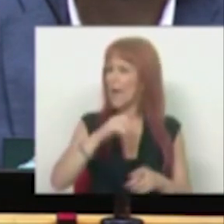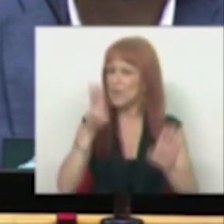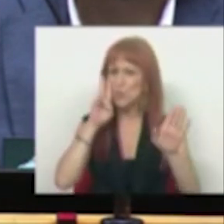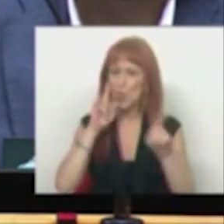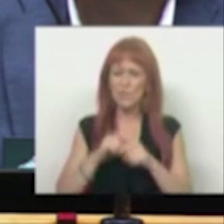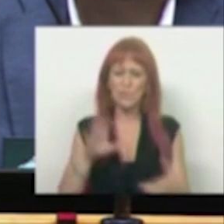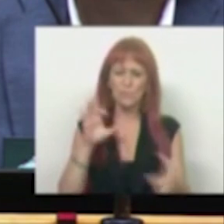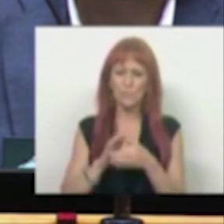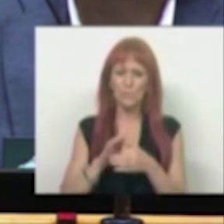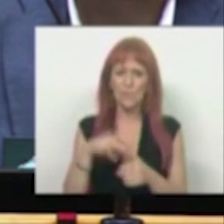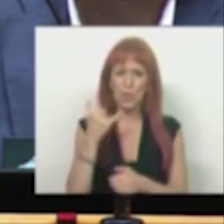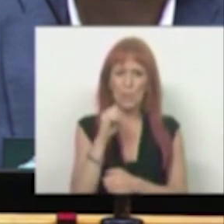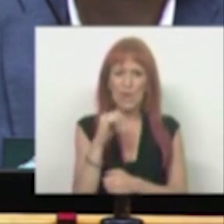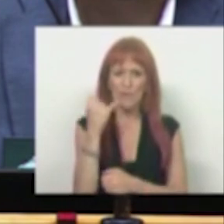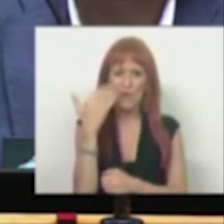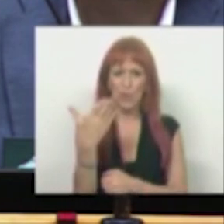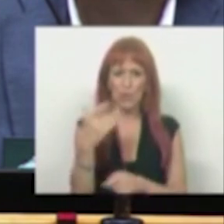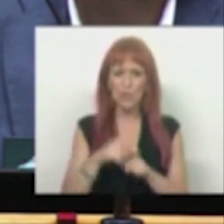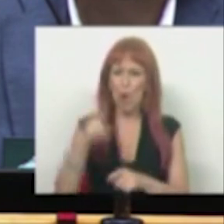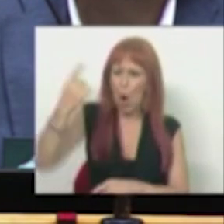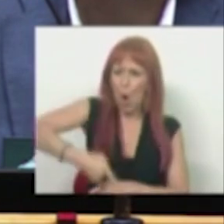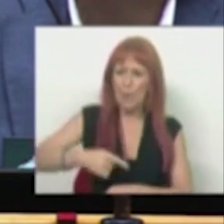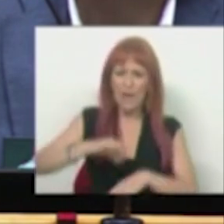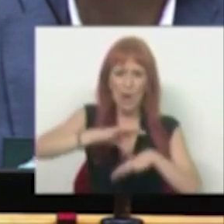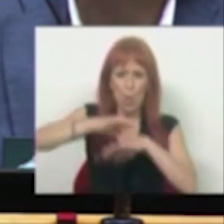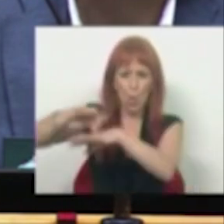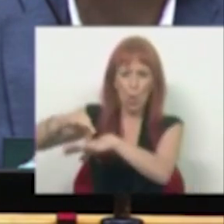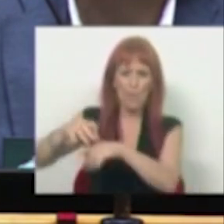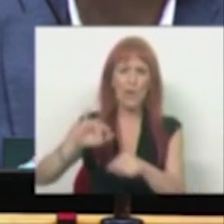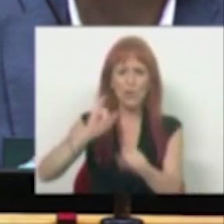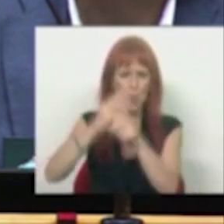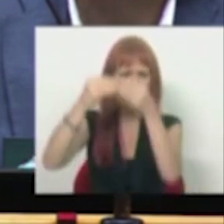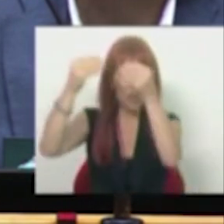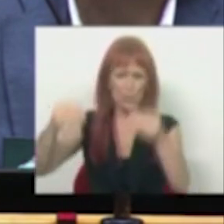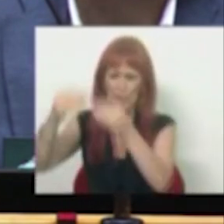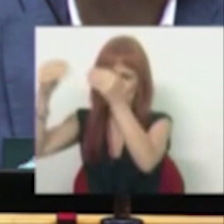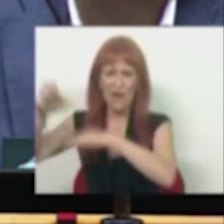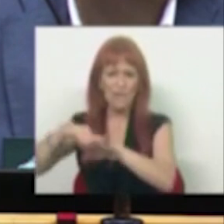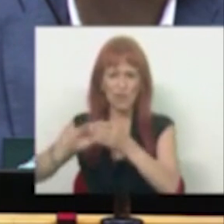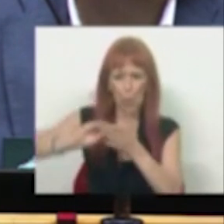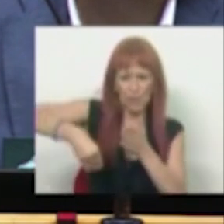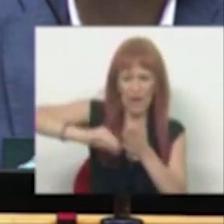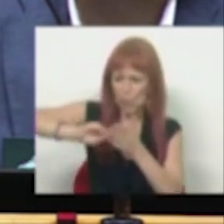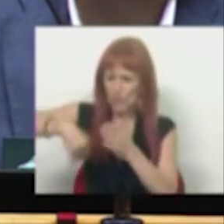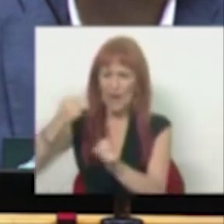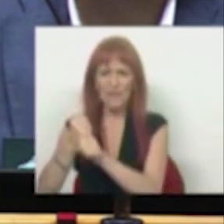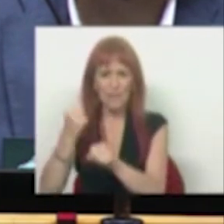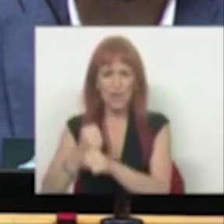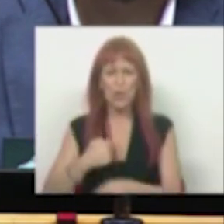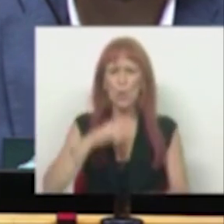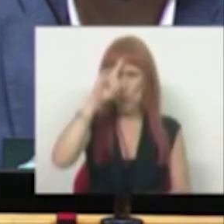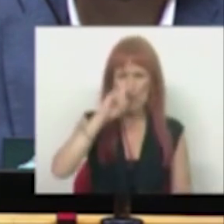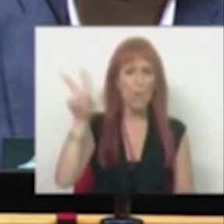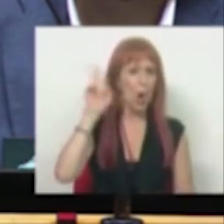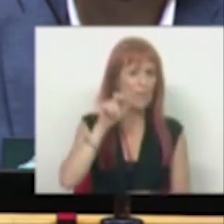O PS comprometeu-se em 2021 a obrigar a Uber e demais plataformas a estabelecer contratos de trabalho. Eu lembro-me de